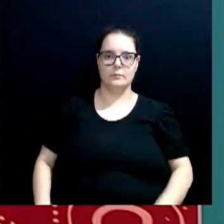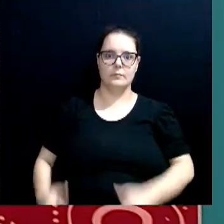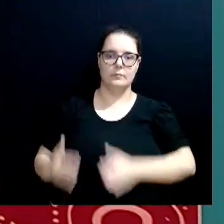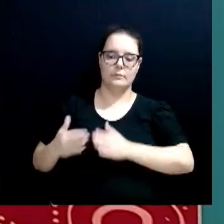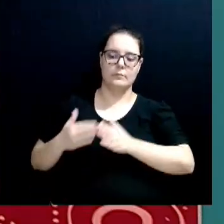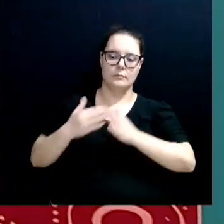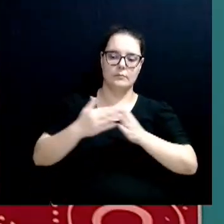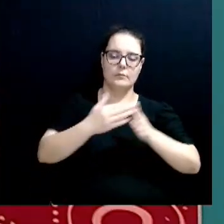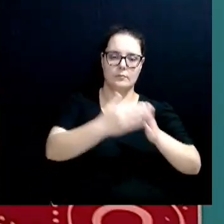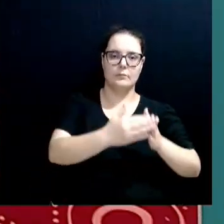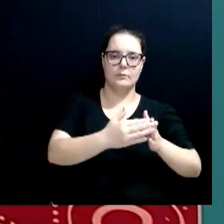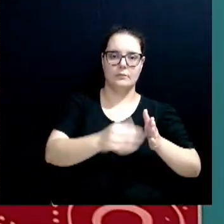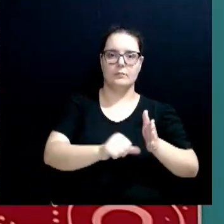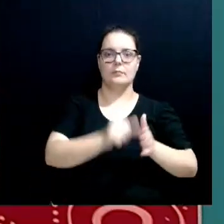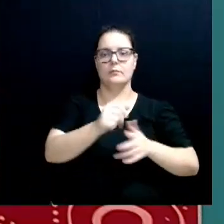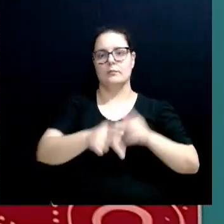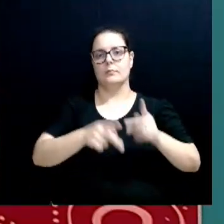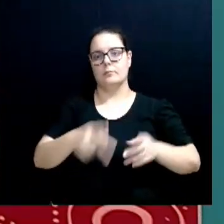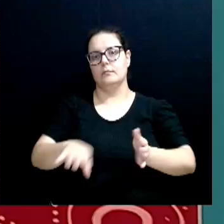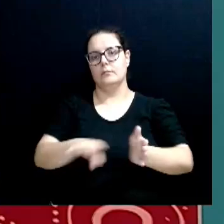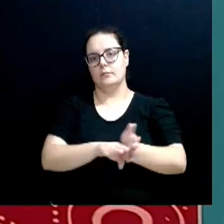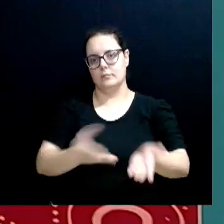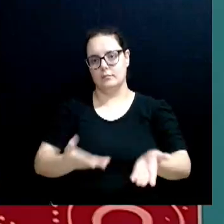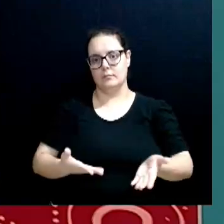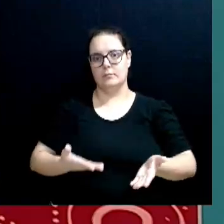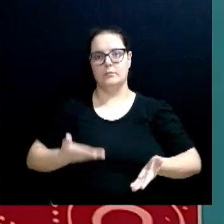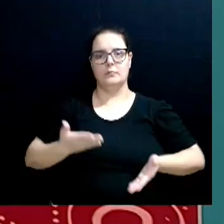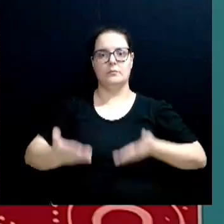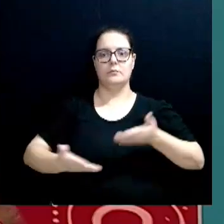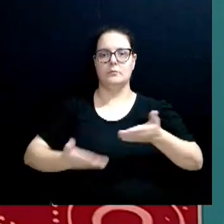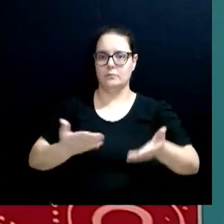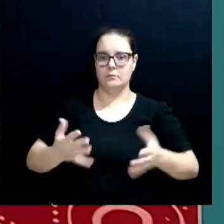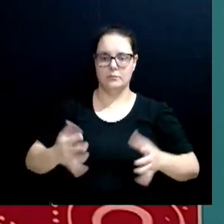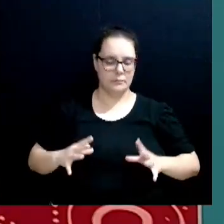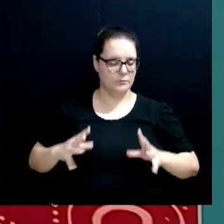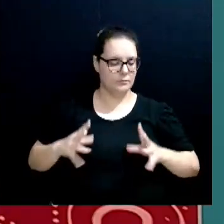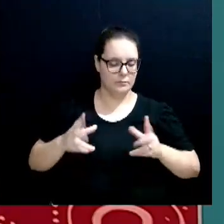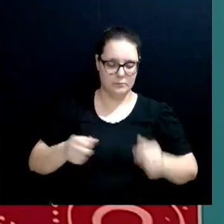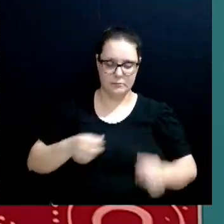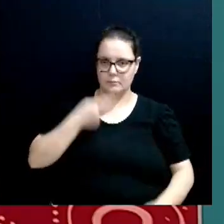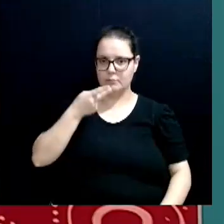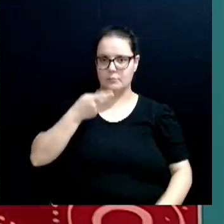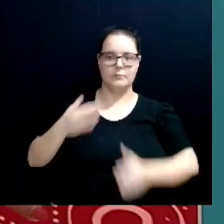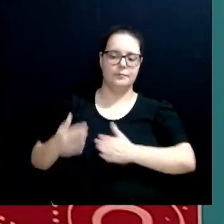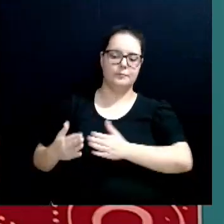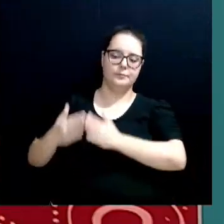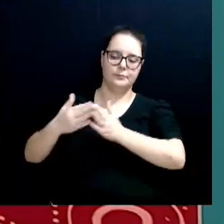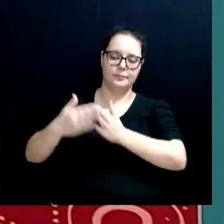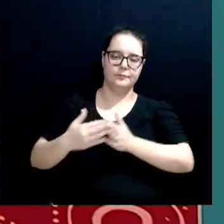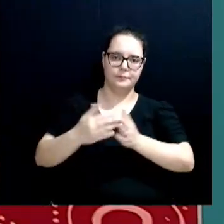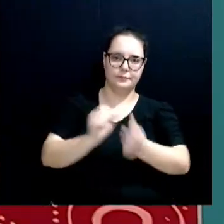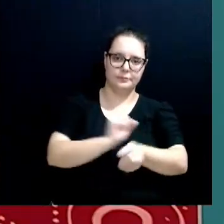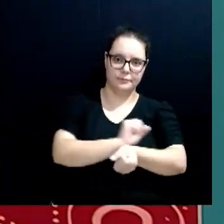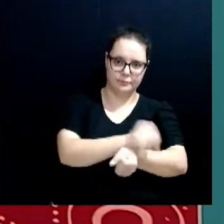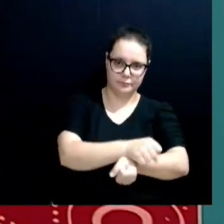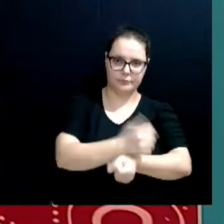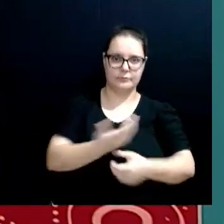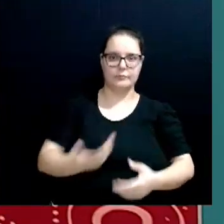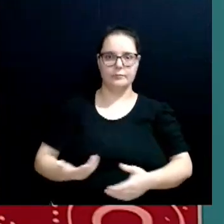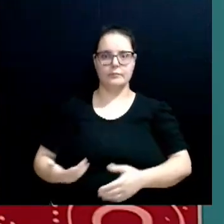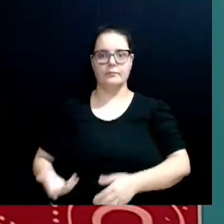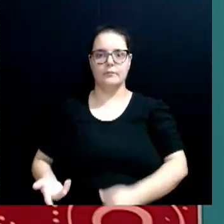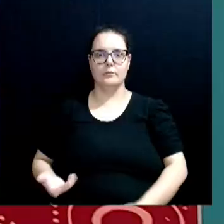negreiros. Então, elas estão tratando sobre tudo isso, elas estão falando do navio, elas estão falando da travessia, elas